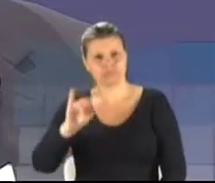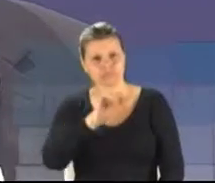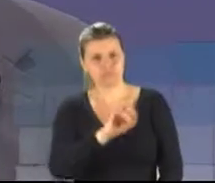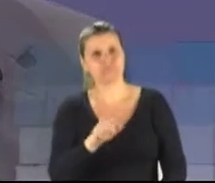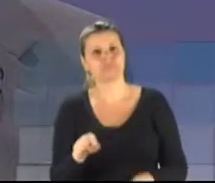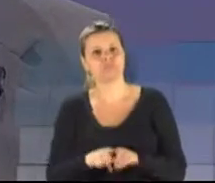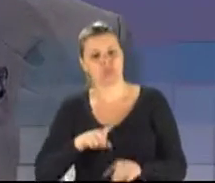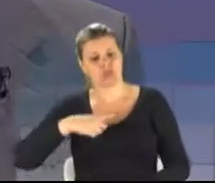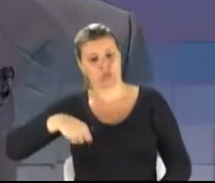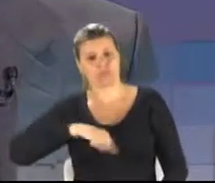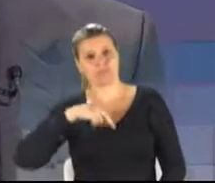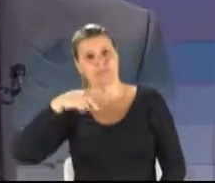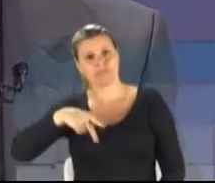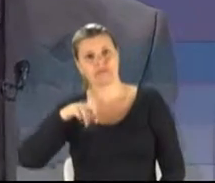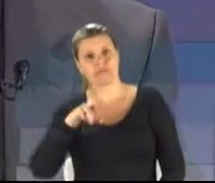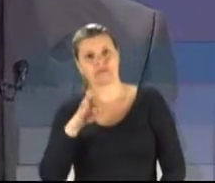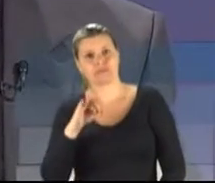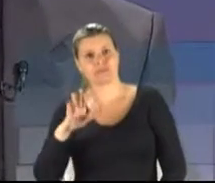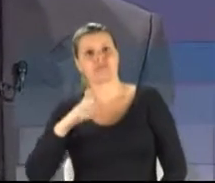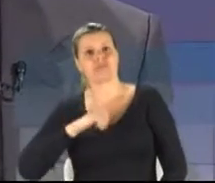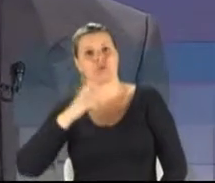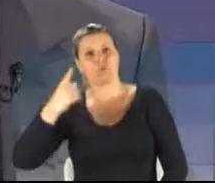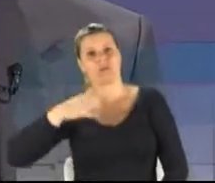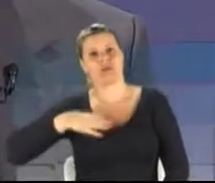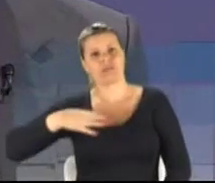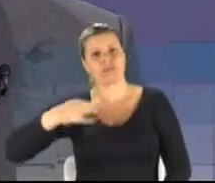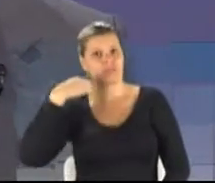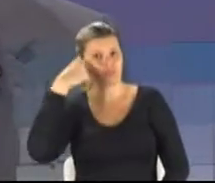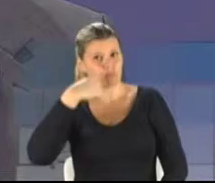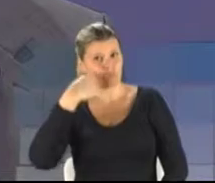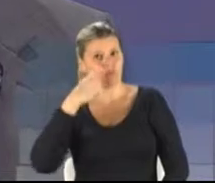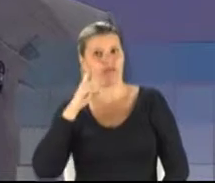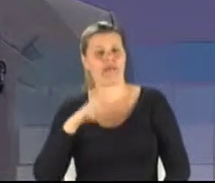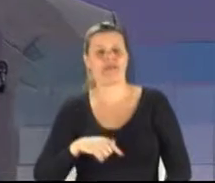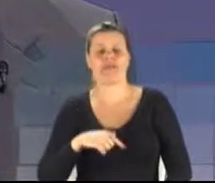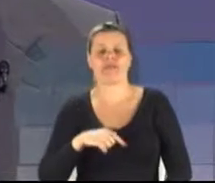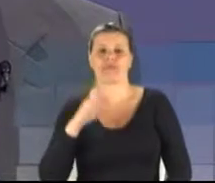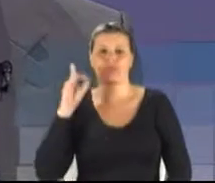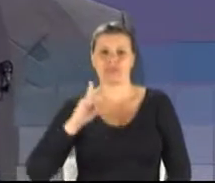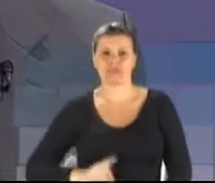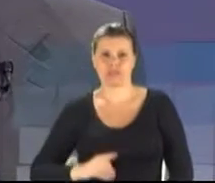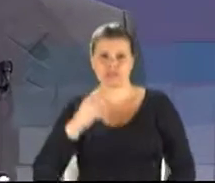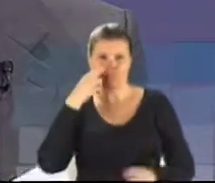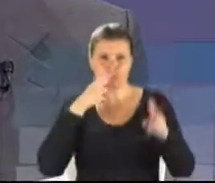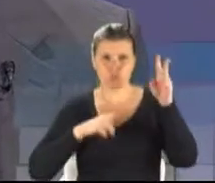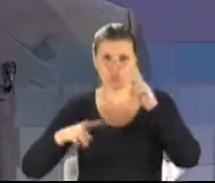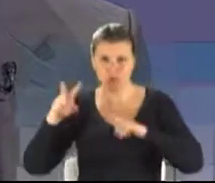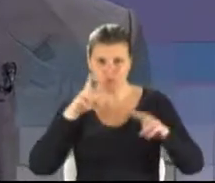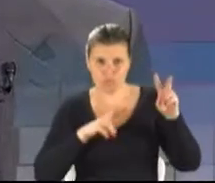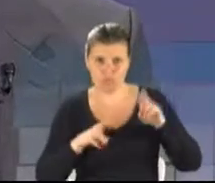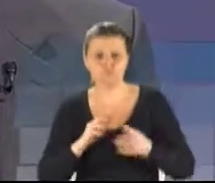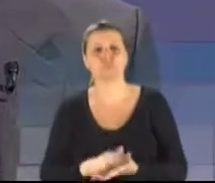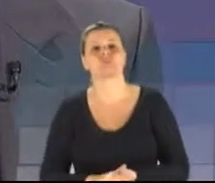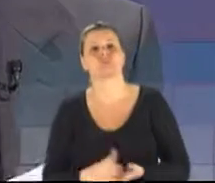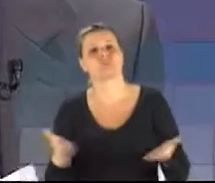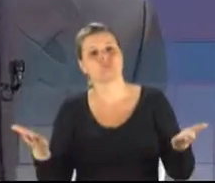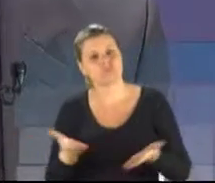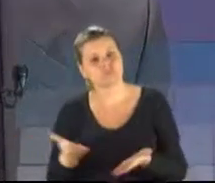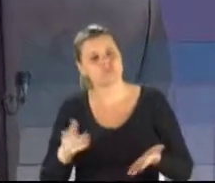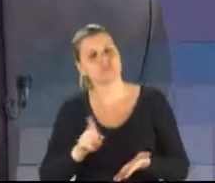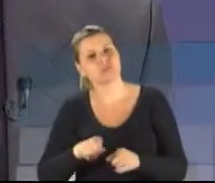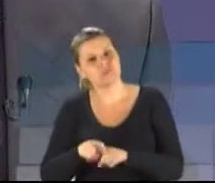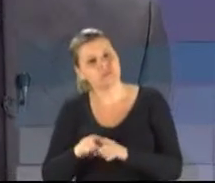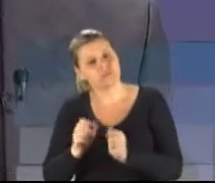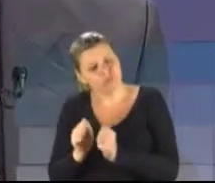prtb temos uma candidata a deputada que é deficiente visual e e que está lutando junto com a